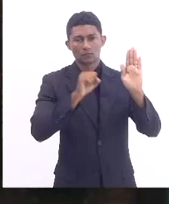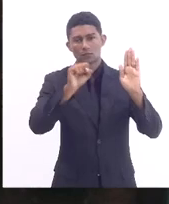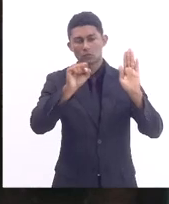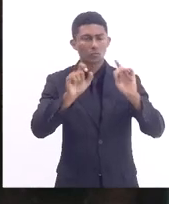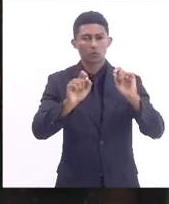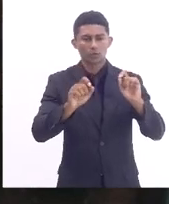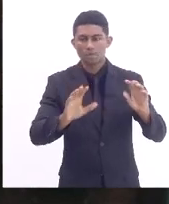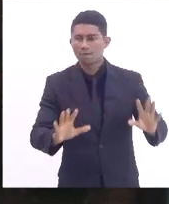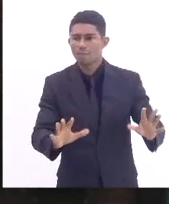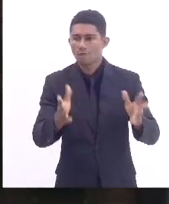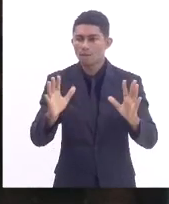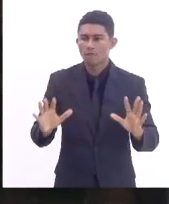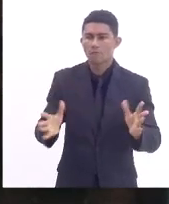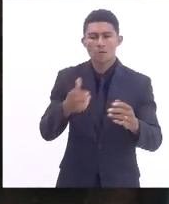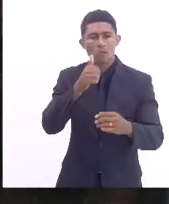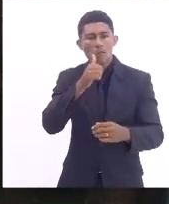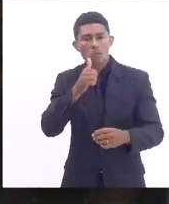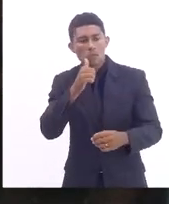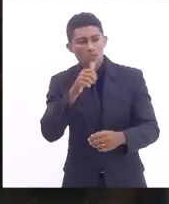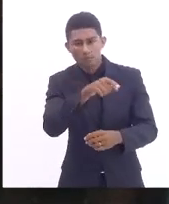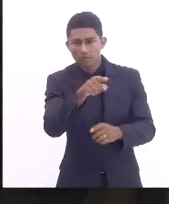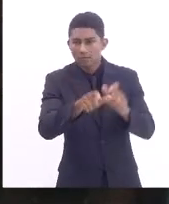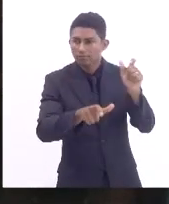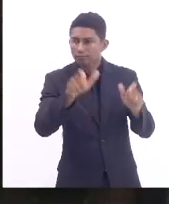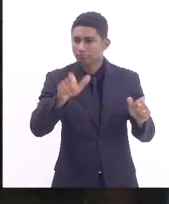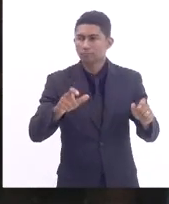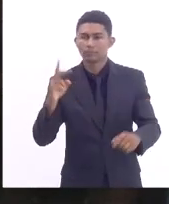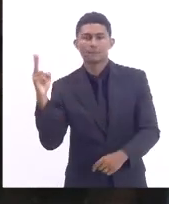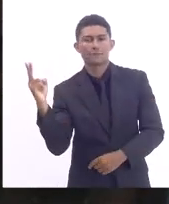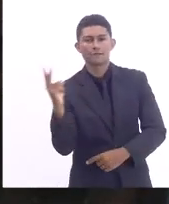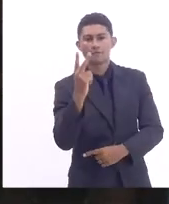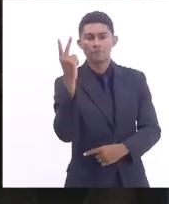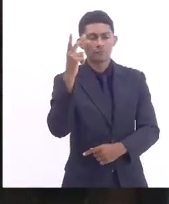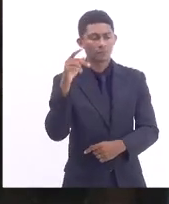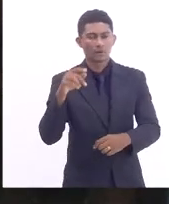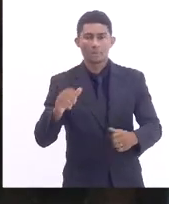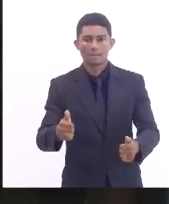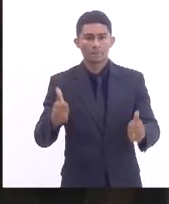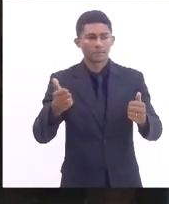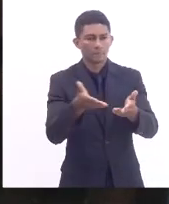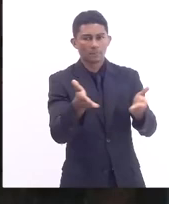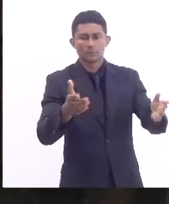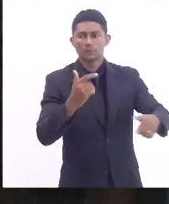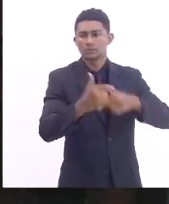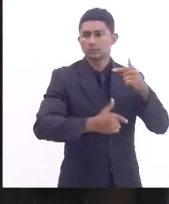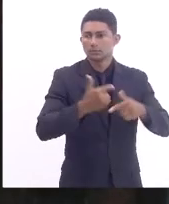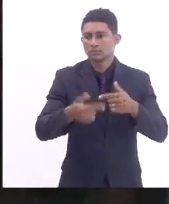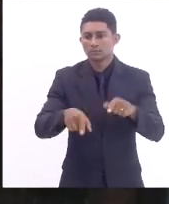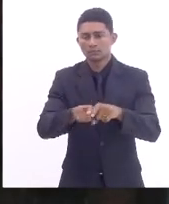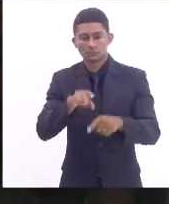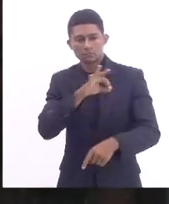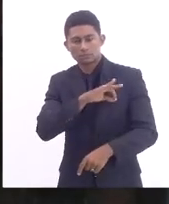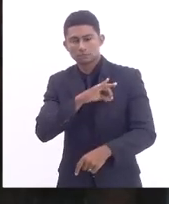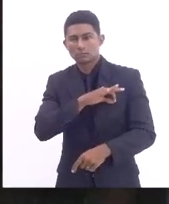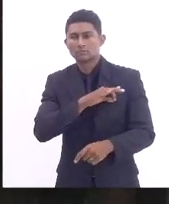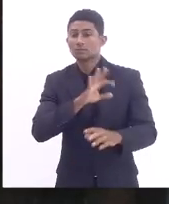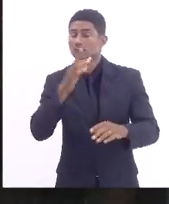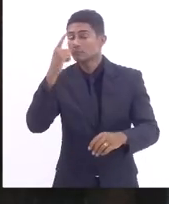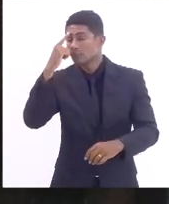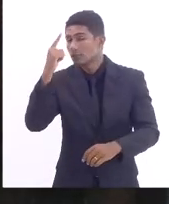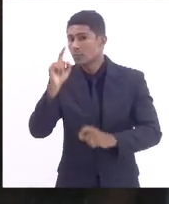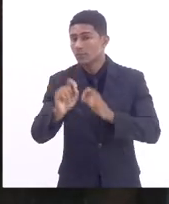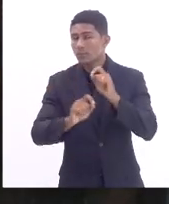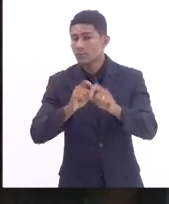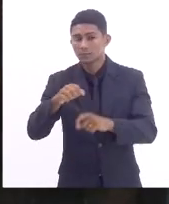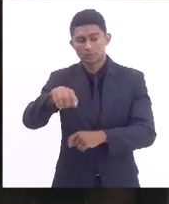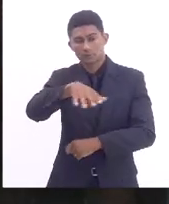promover a valorização das mulheres técnicas lutando pela melhoria das suas condições de trabalho e remuneração bom lembrar